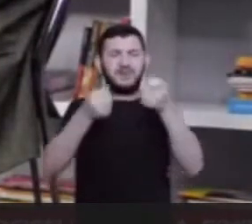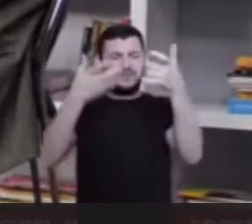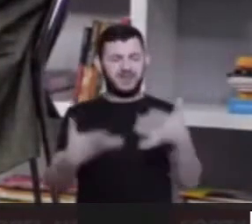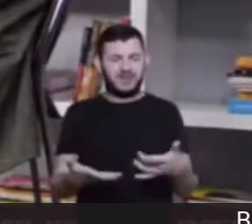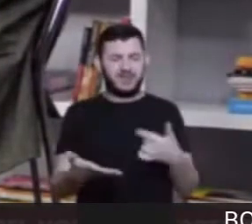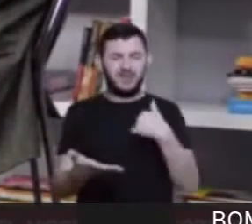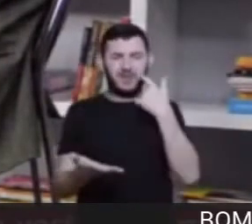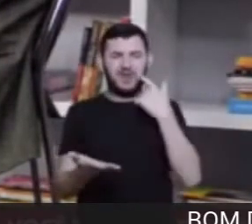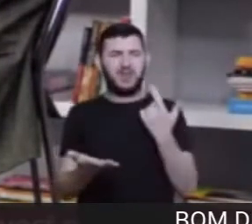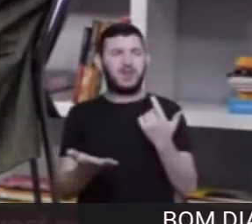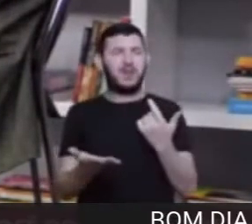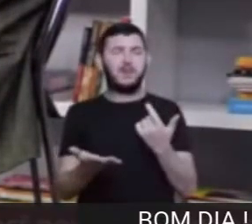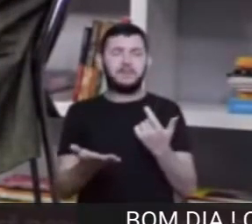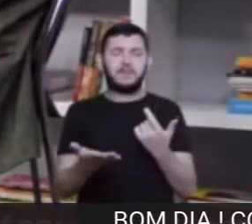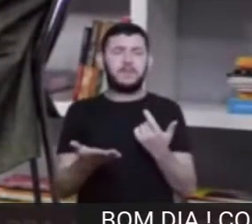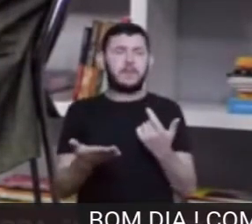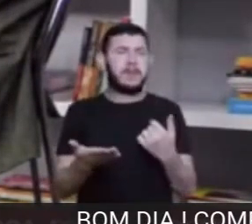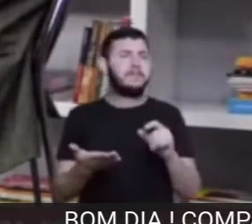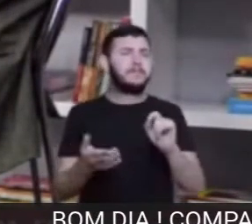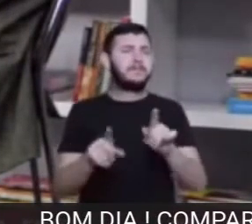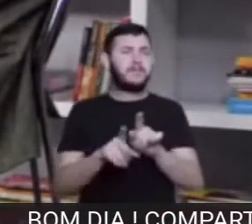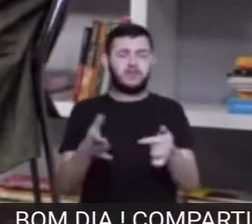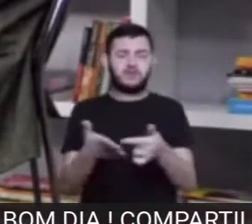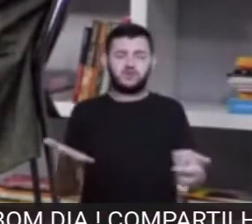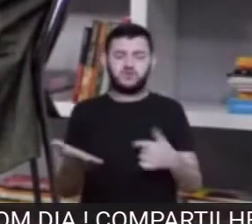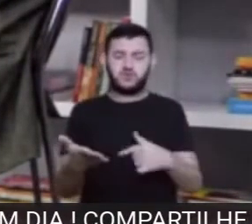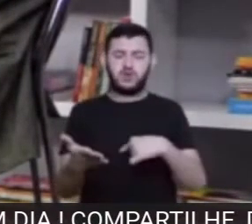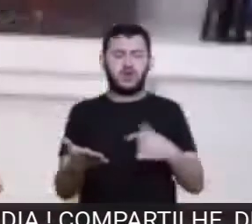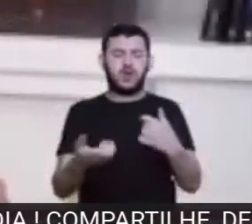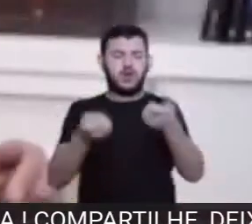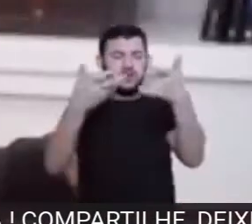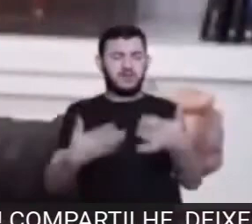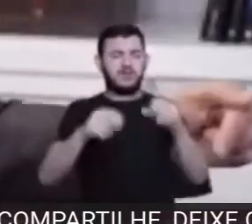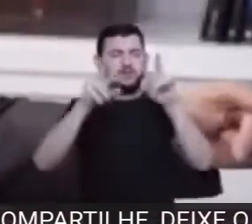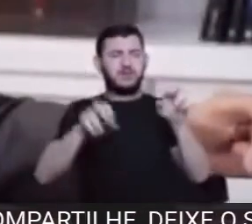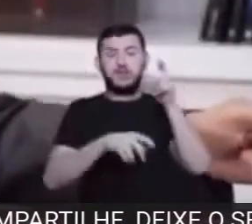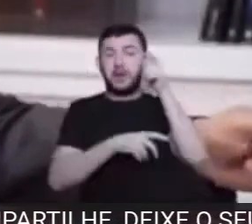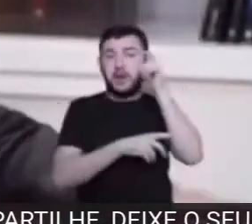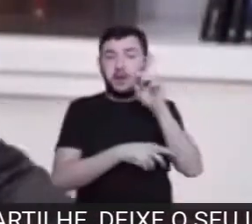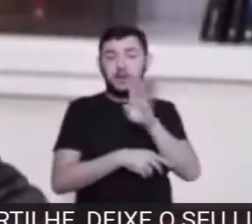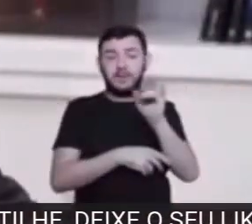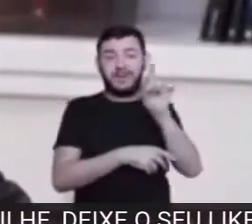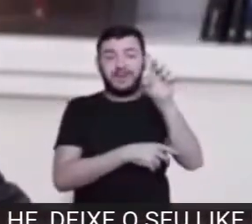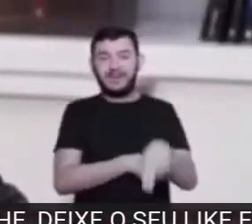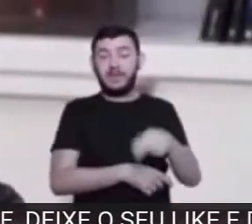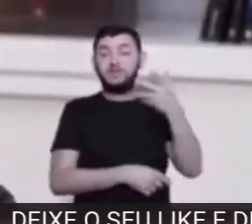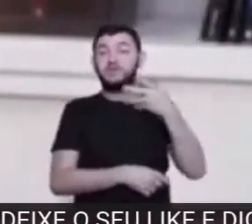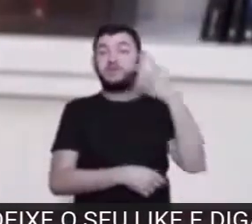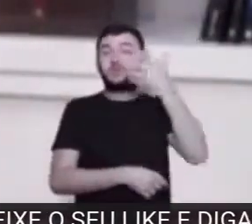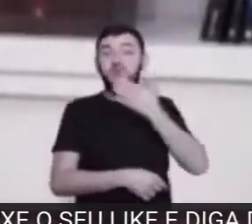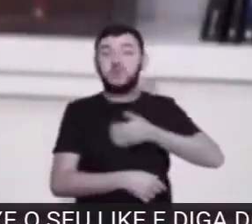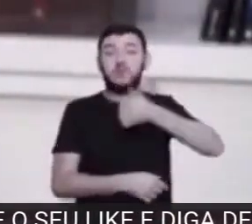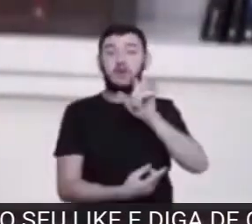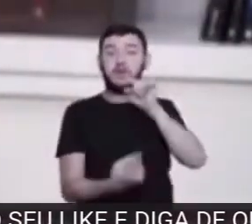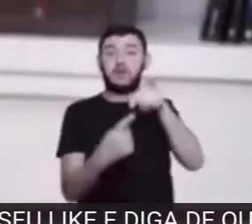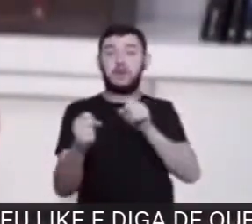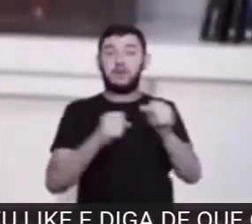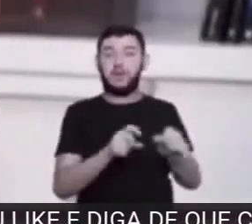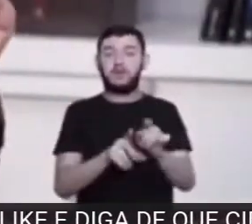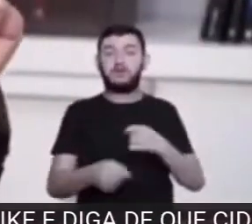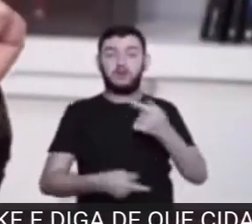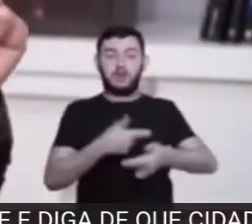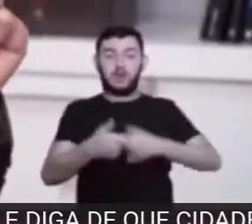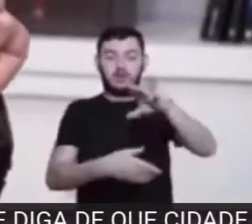Mercadante e do Marcelo Zero, muito interessante. O Biden foi o melhor discurso para tratar do problema interno da economia